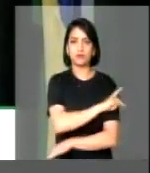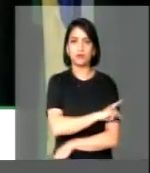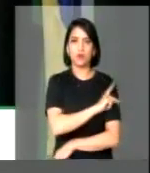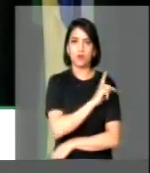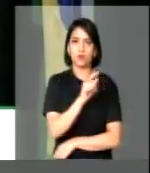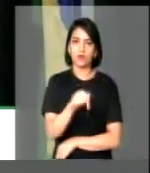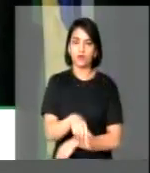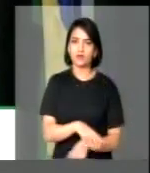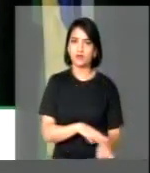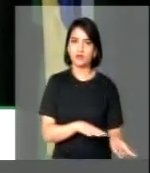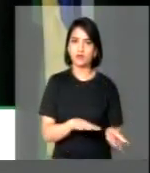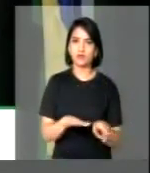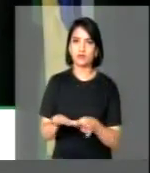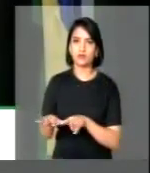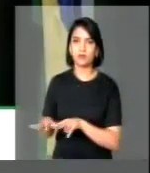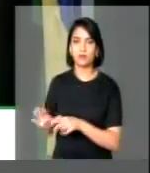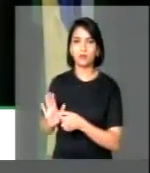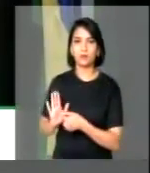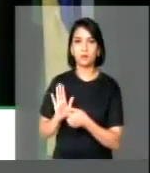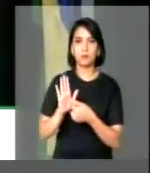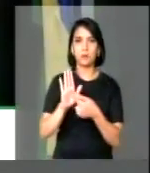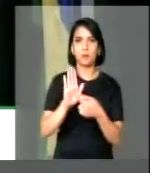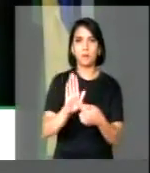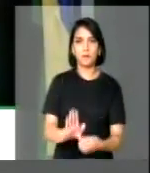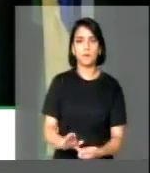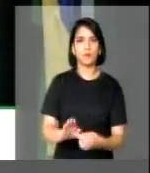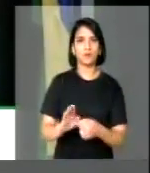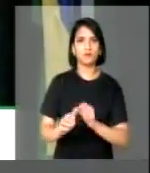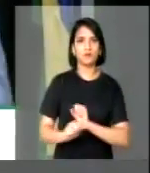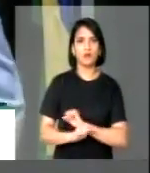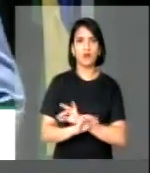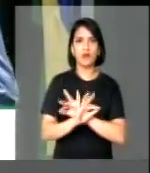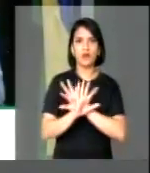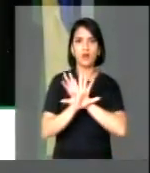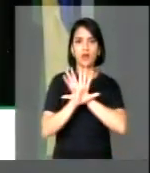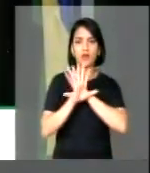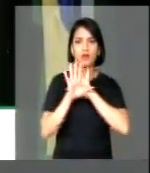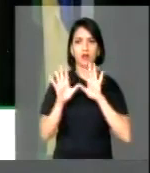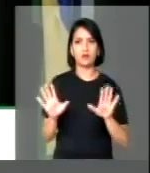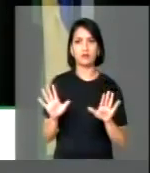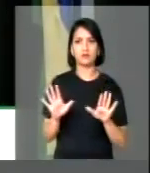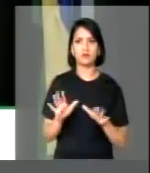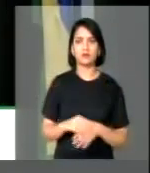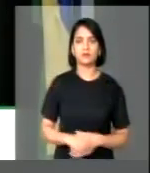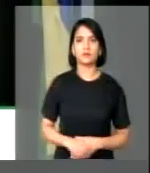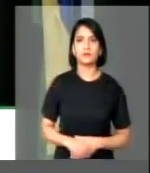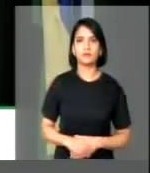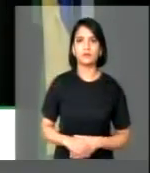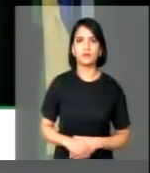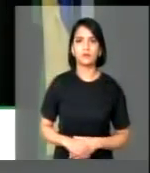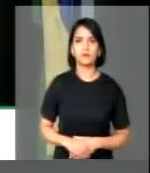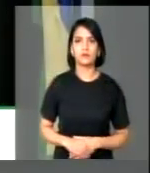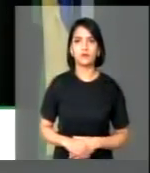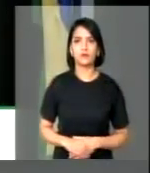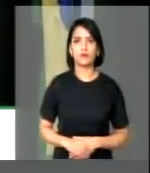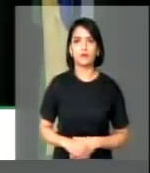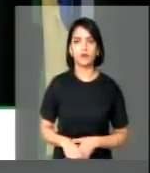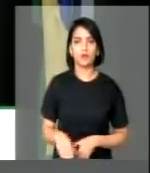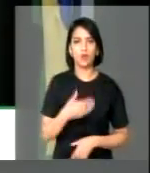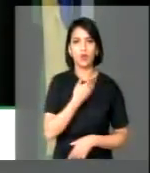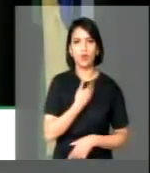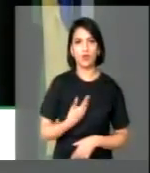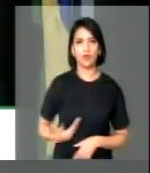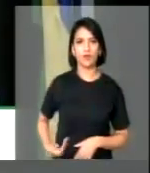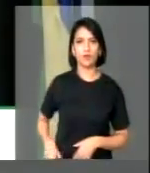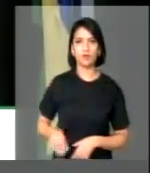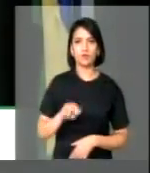semana, dá uma demonstração muito clara de que o governo do petista Wellington